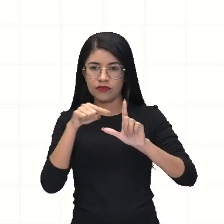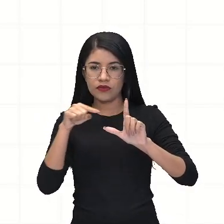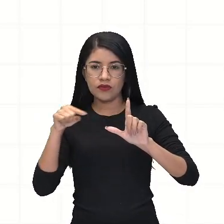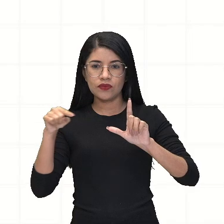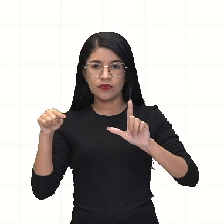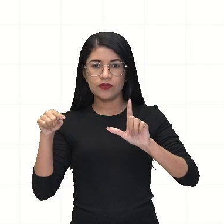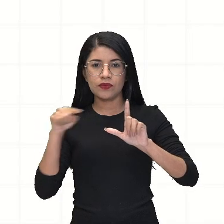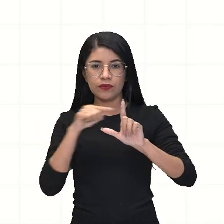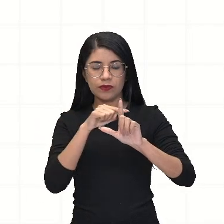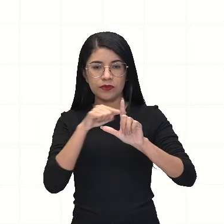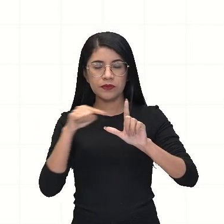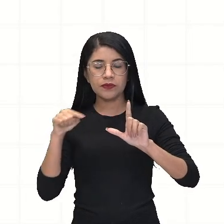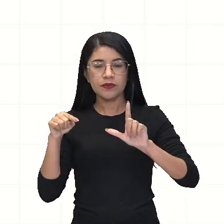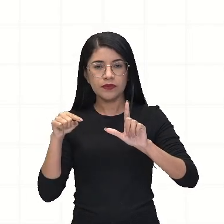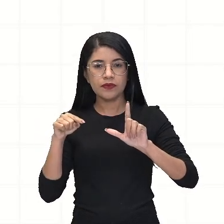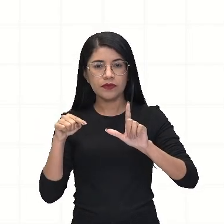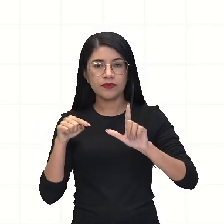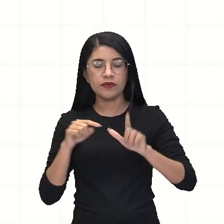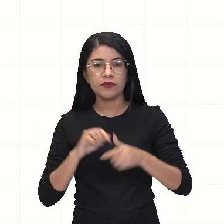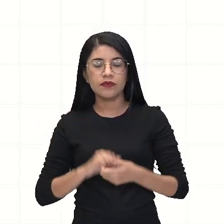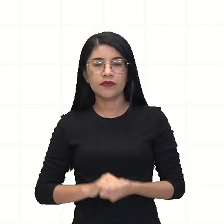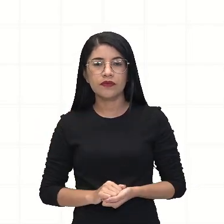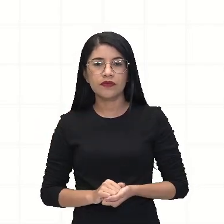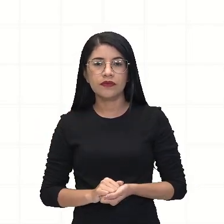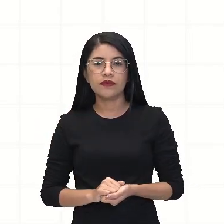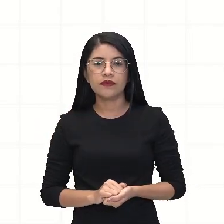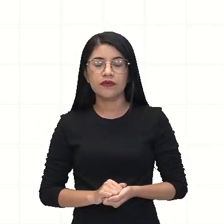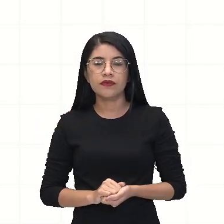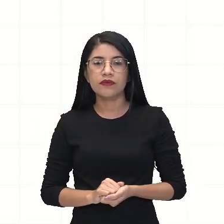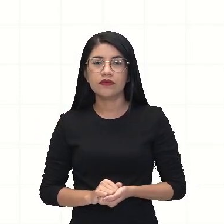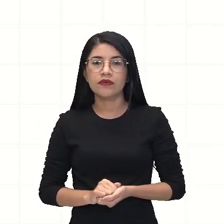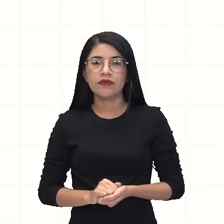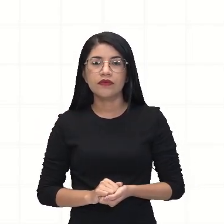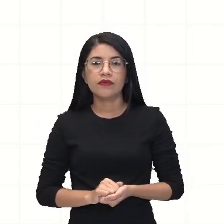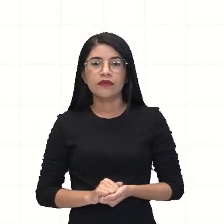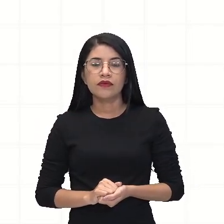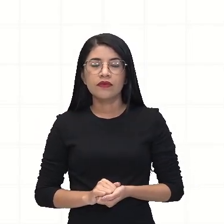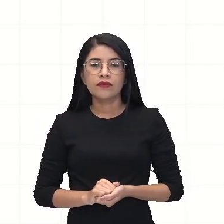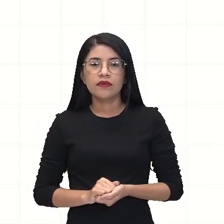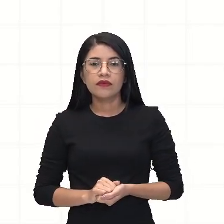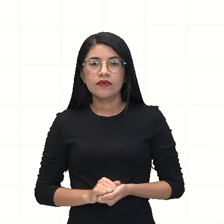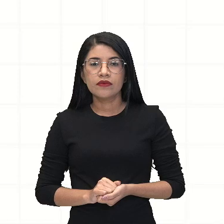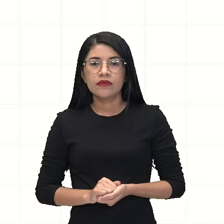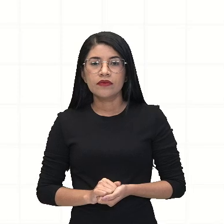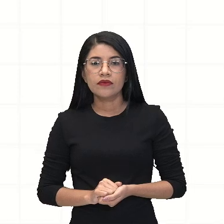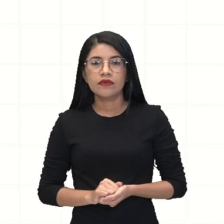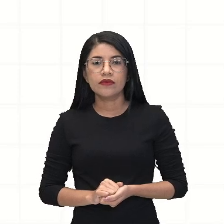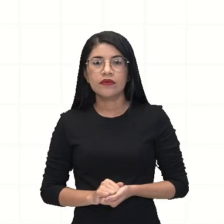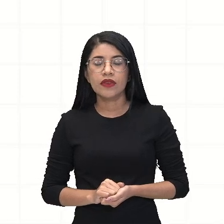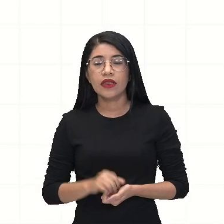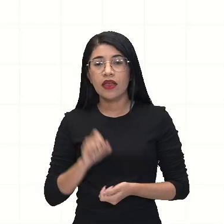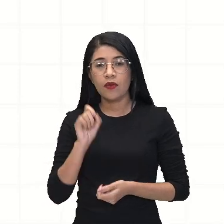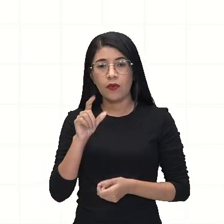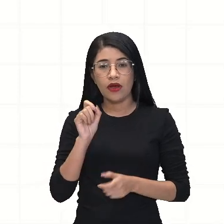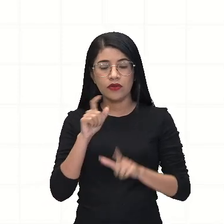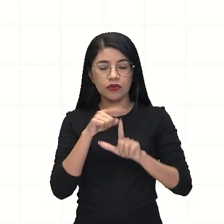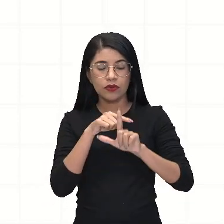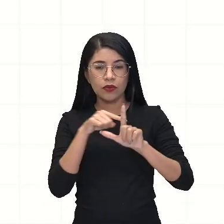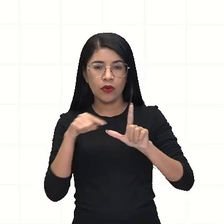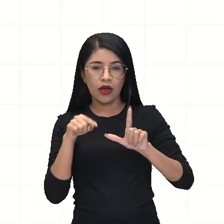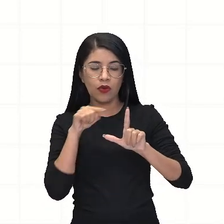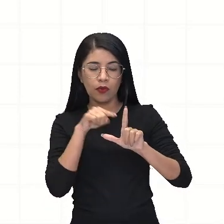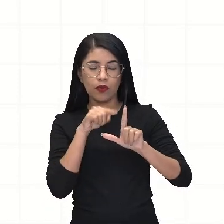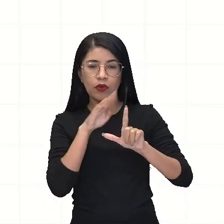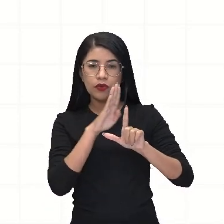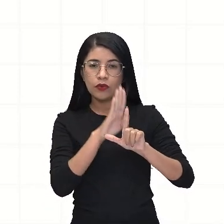aí constante, sempre na mesma linha aí, né? No caso, nesse ponto B, que está marcado